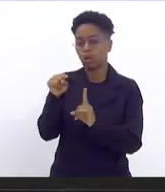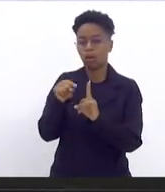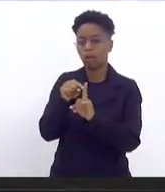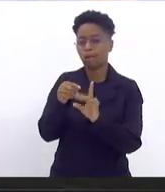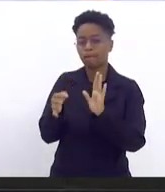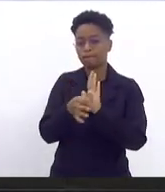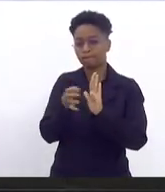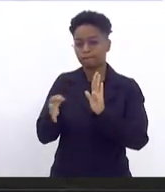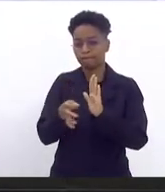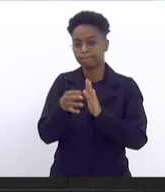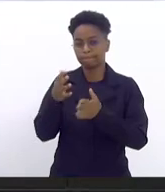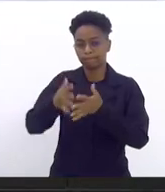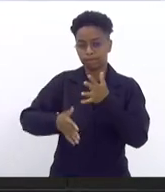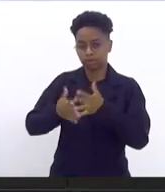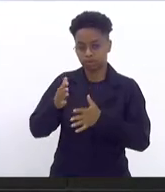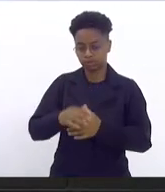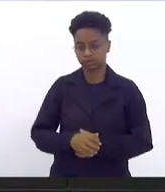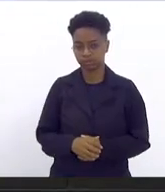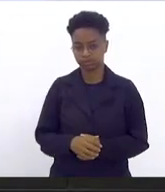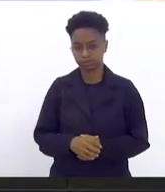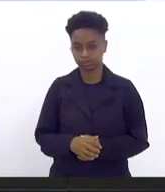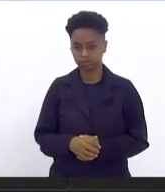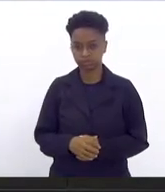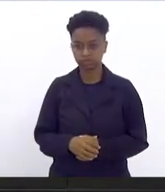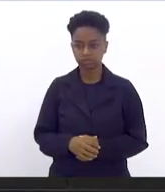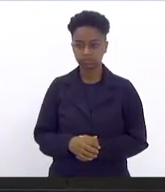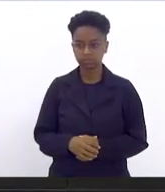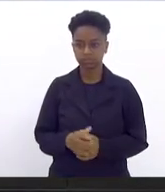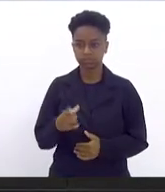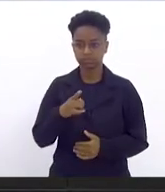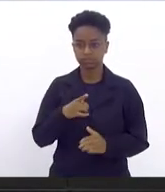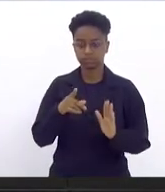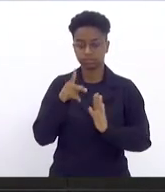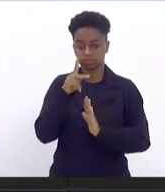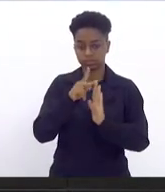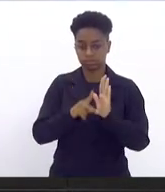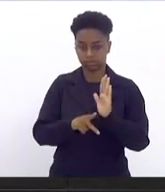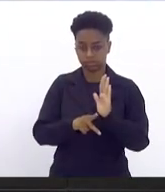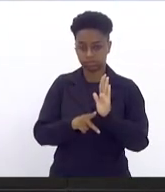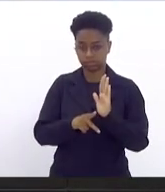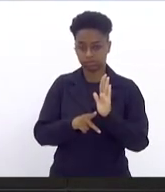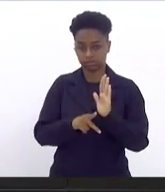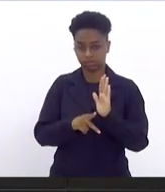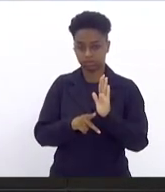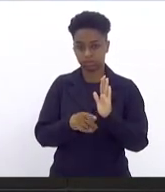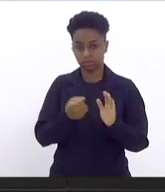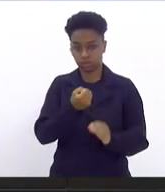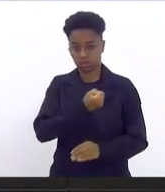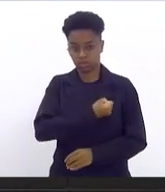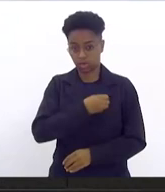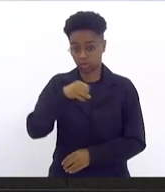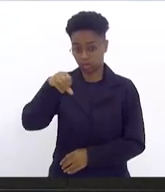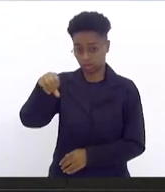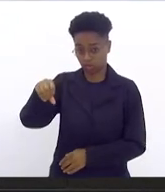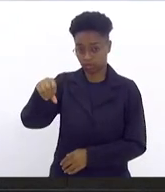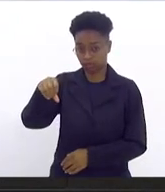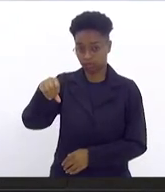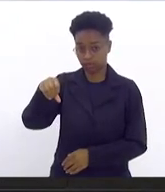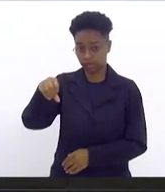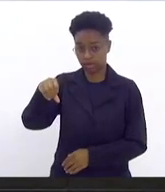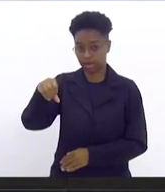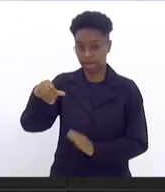parecer a prejudicabilidade. E aí são os projetos especificamente do número 9